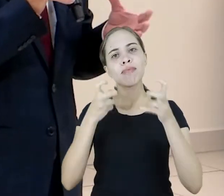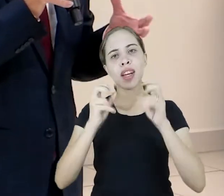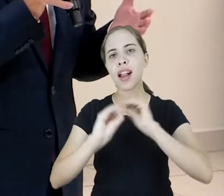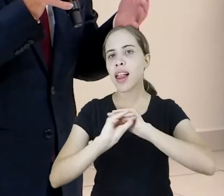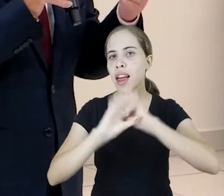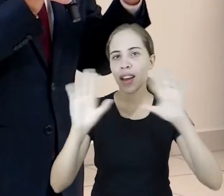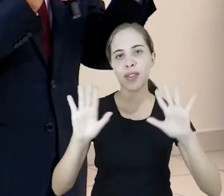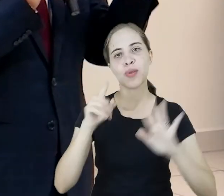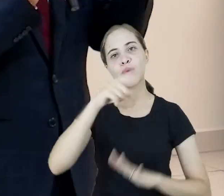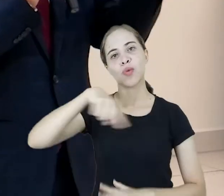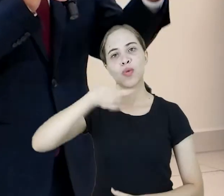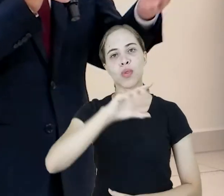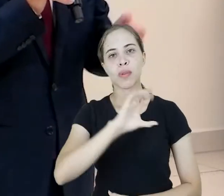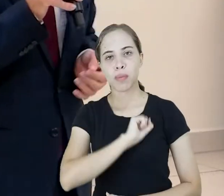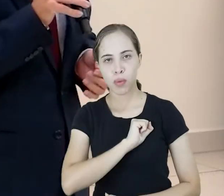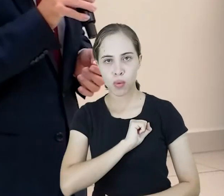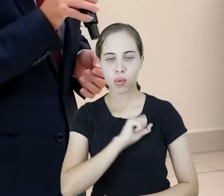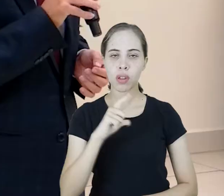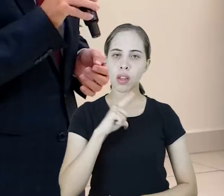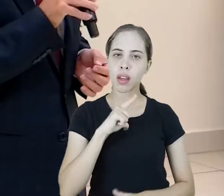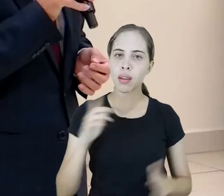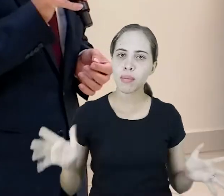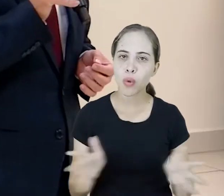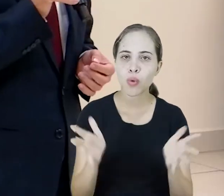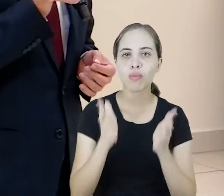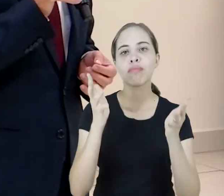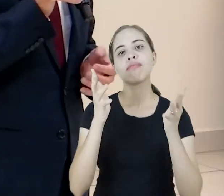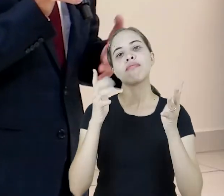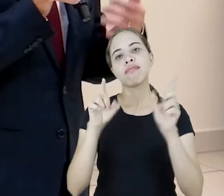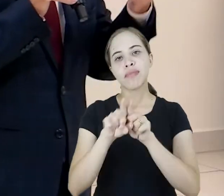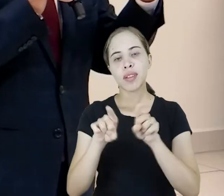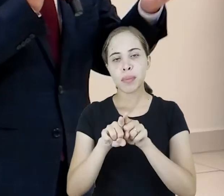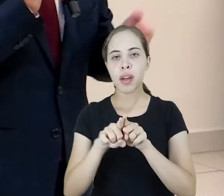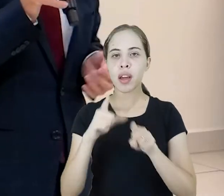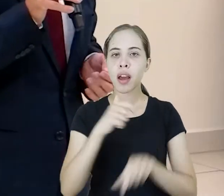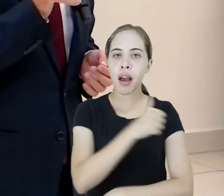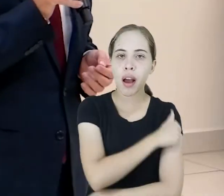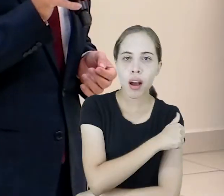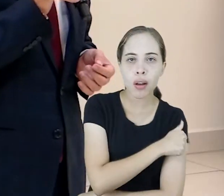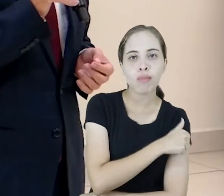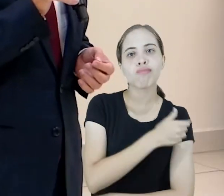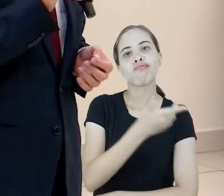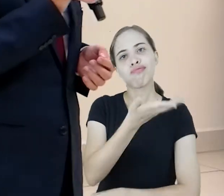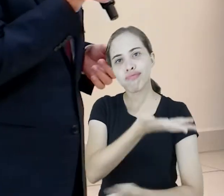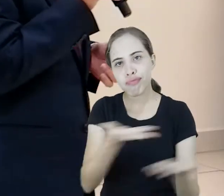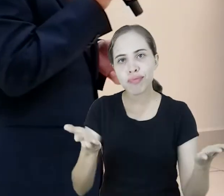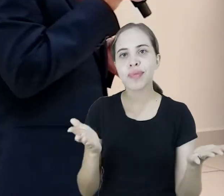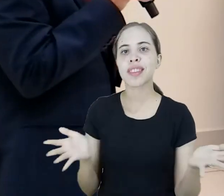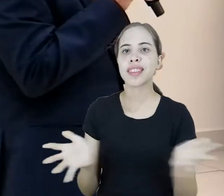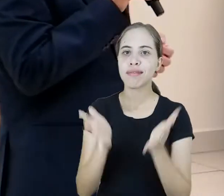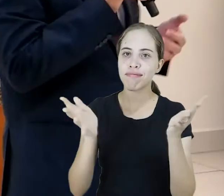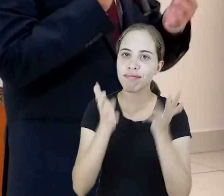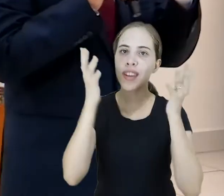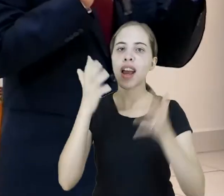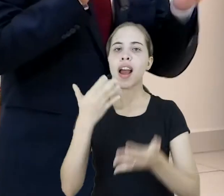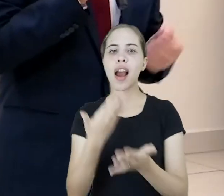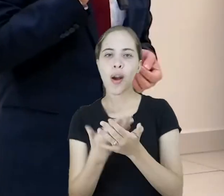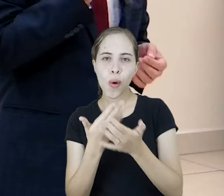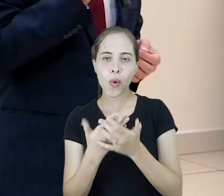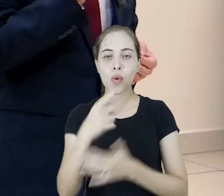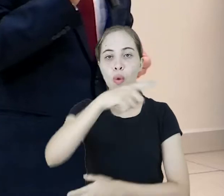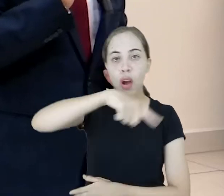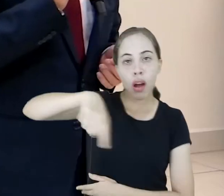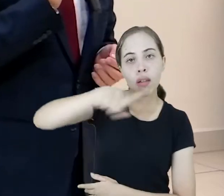o seu amor, o amor que os motiva a darem essas aulas e acompanharem cada um dos jovens que estão